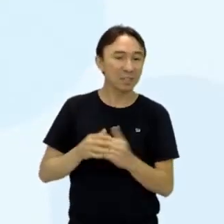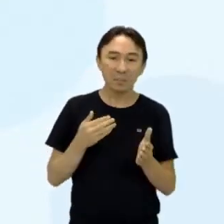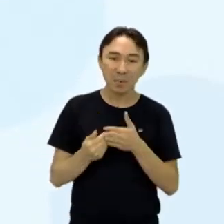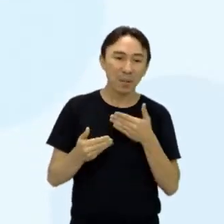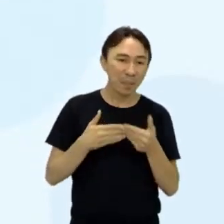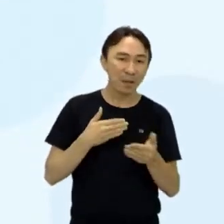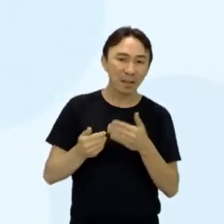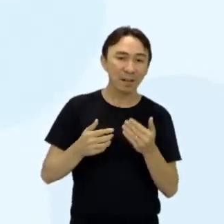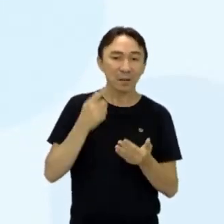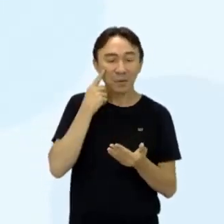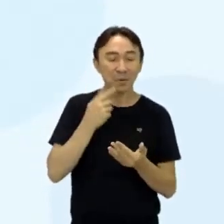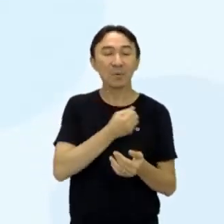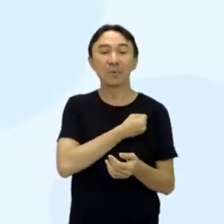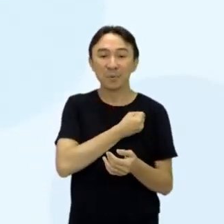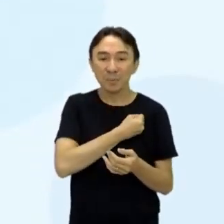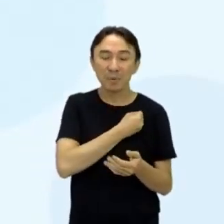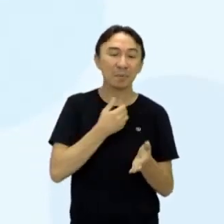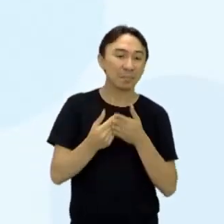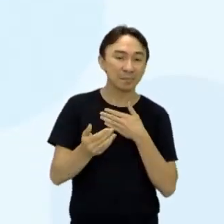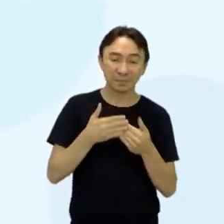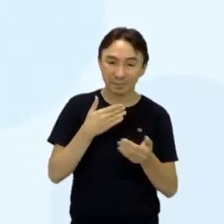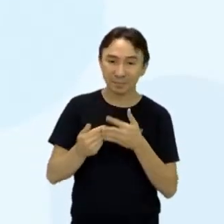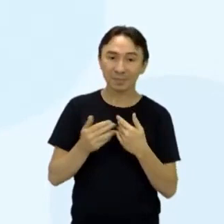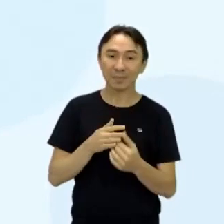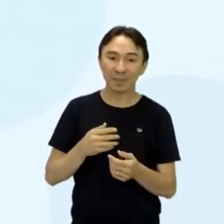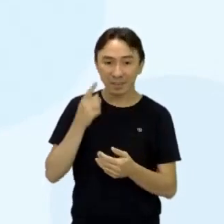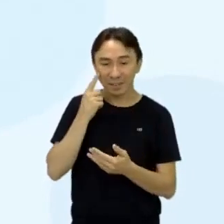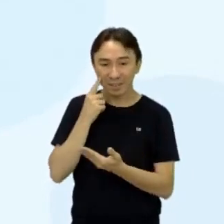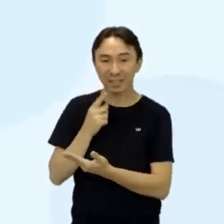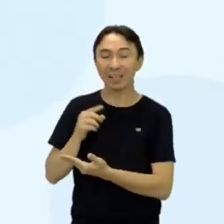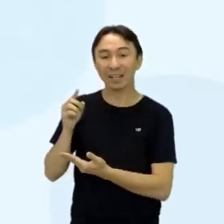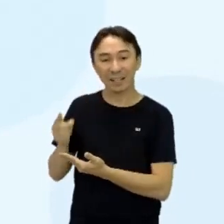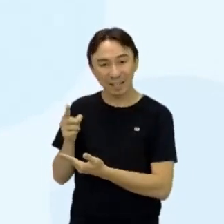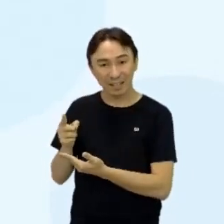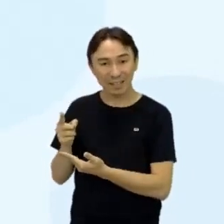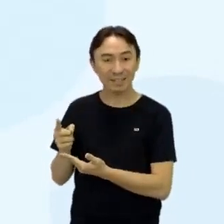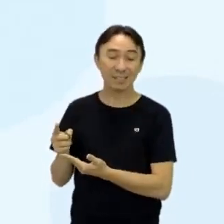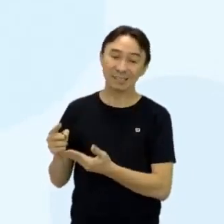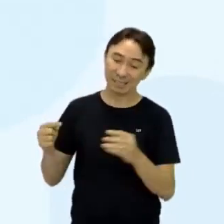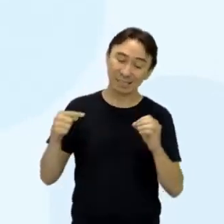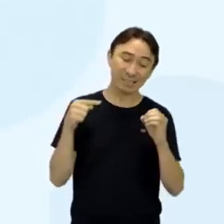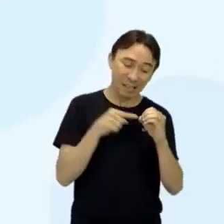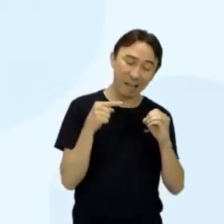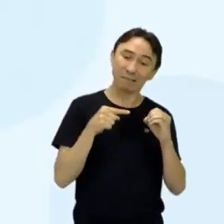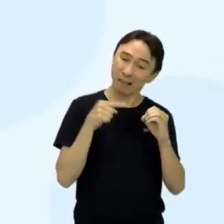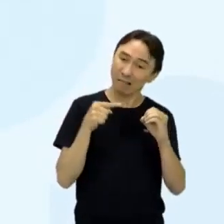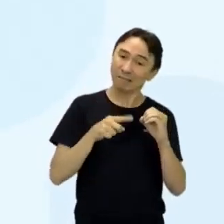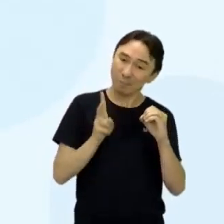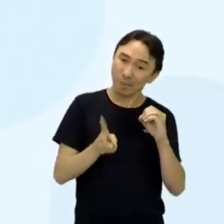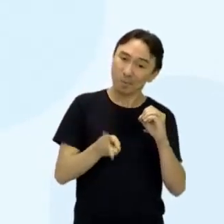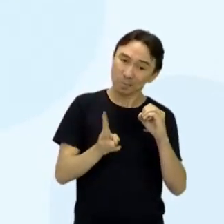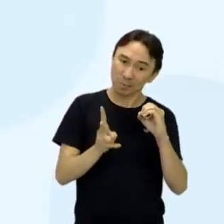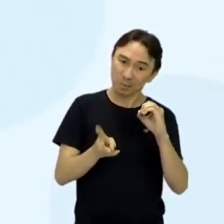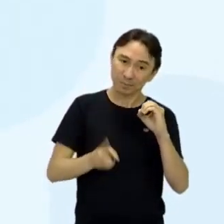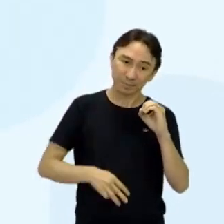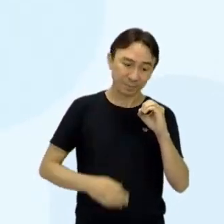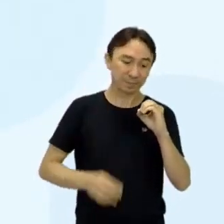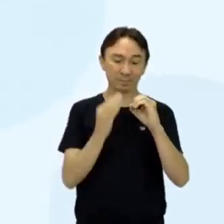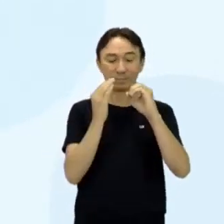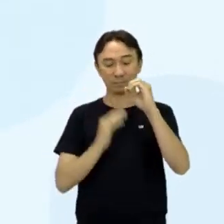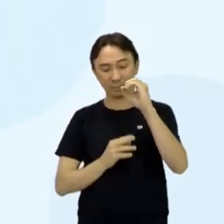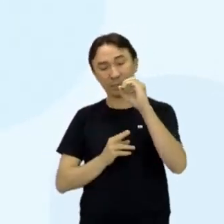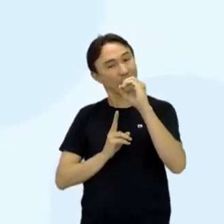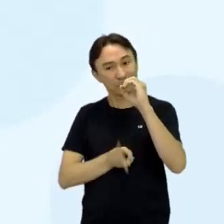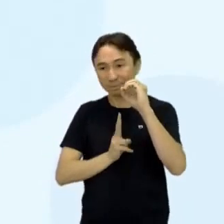que eu coloco aqui, sempre aqui este número vai ser 0 e o resultado aqui vai permanecer igual também.